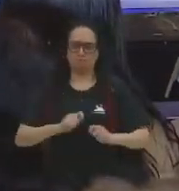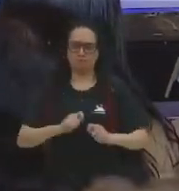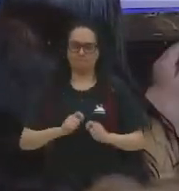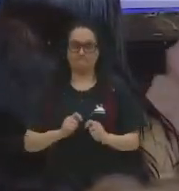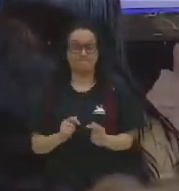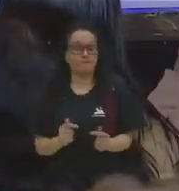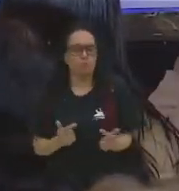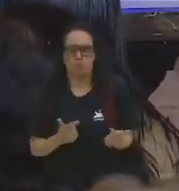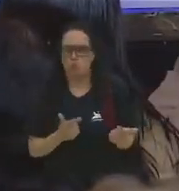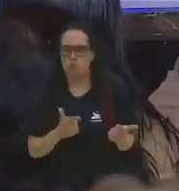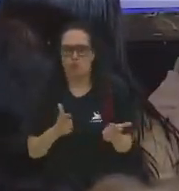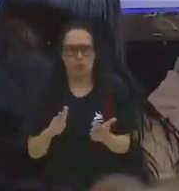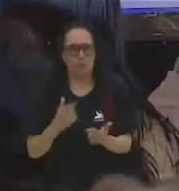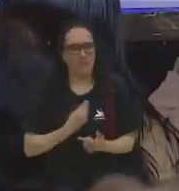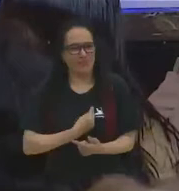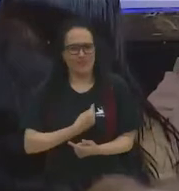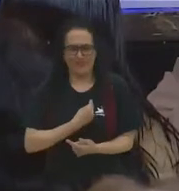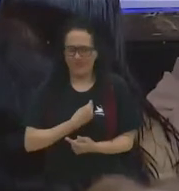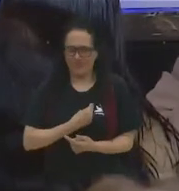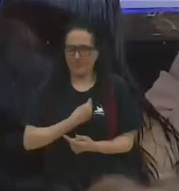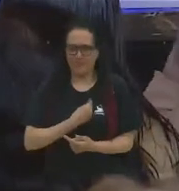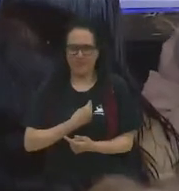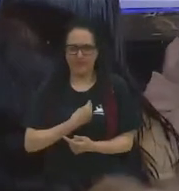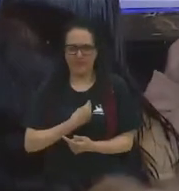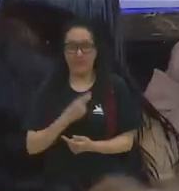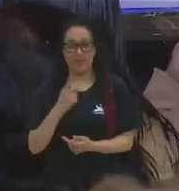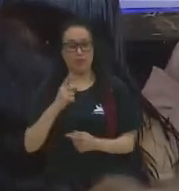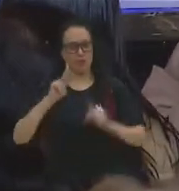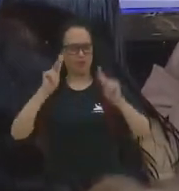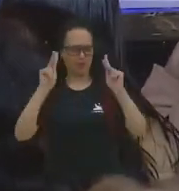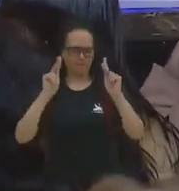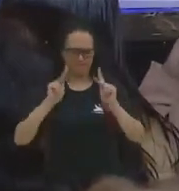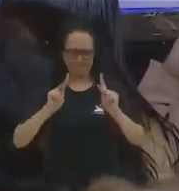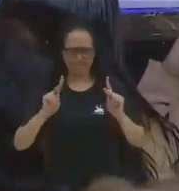vida só na paz.